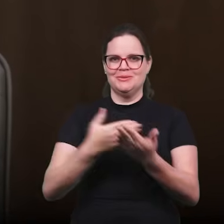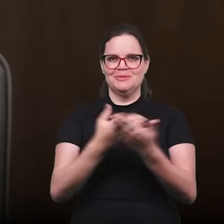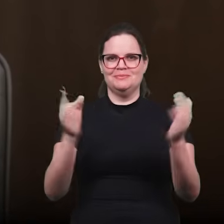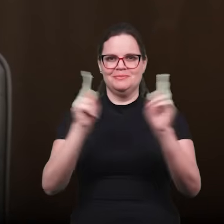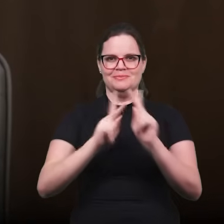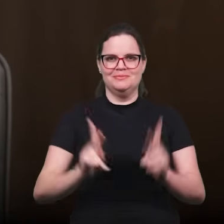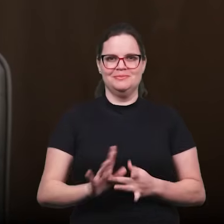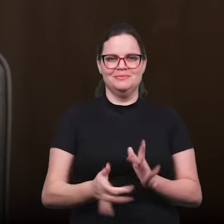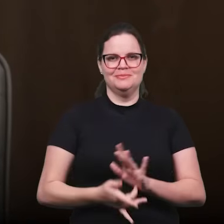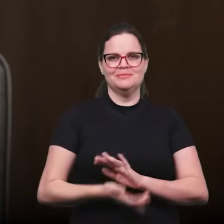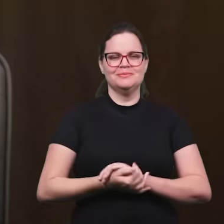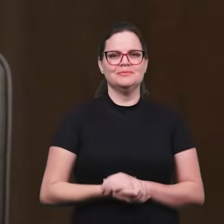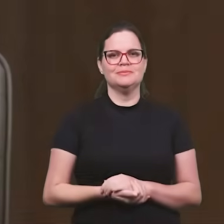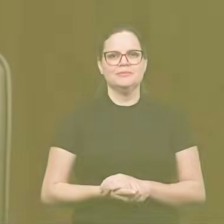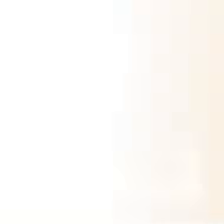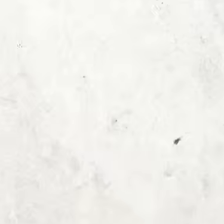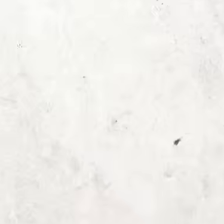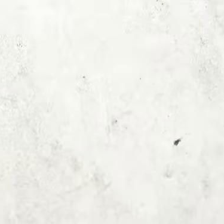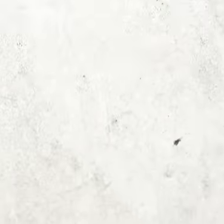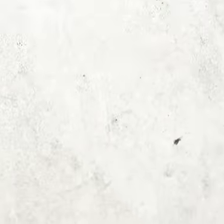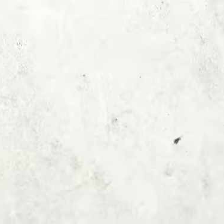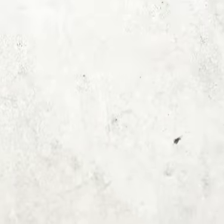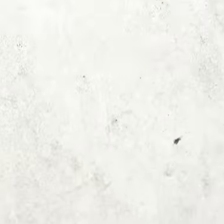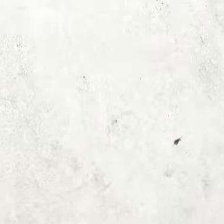a paz do Senhor Jesus.